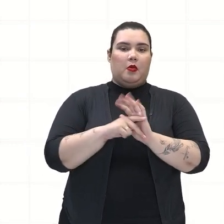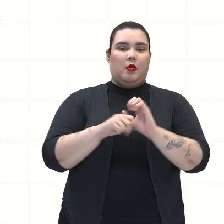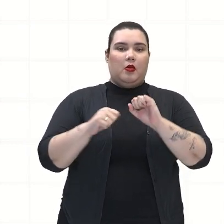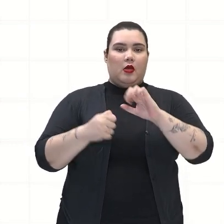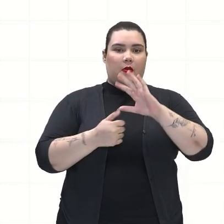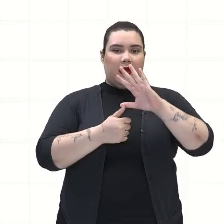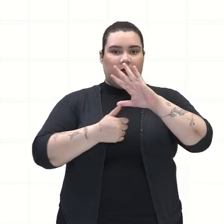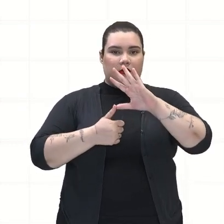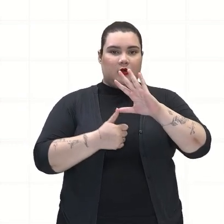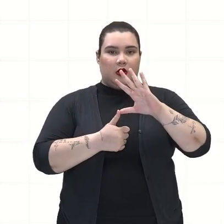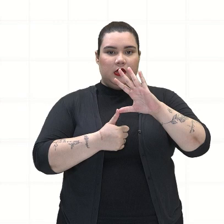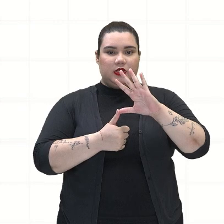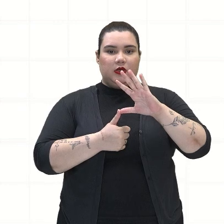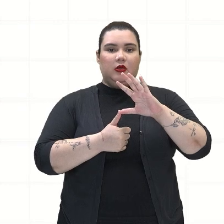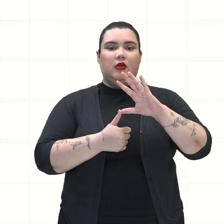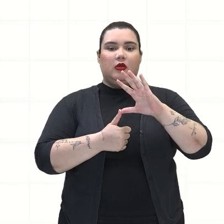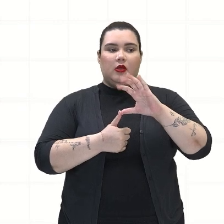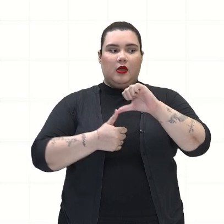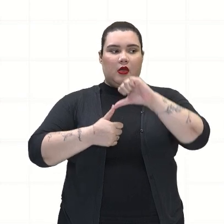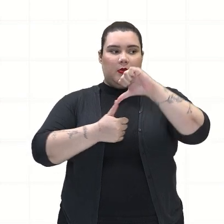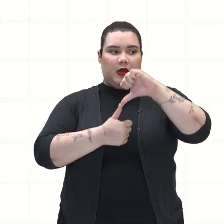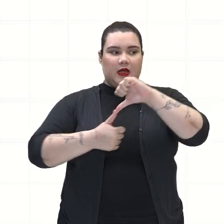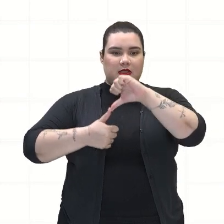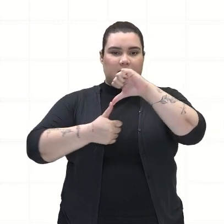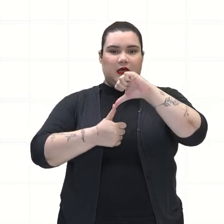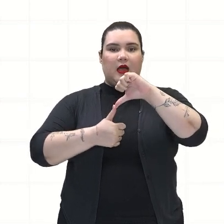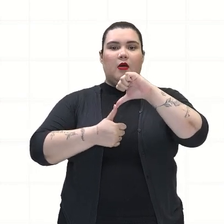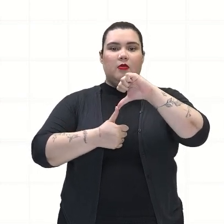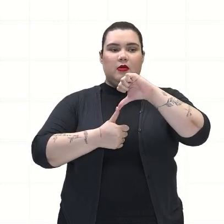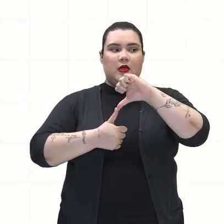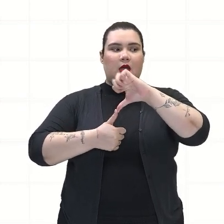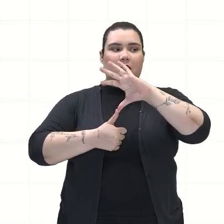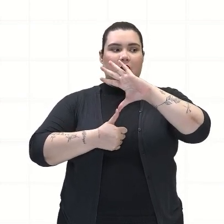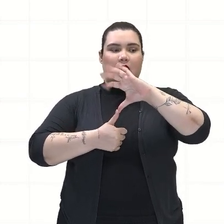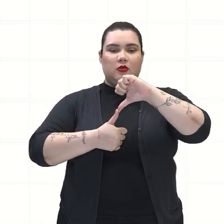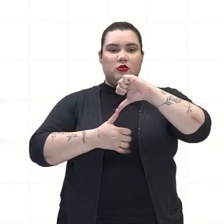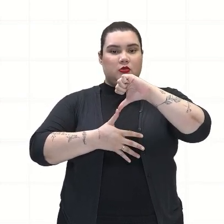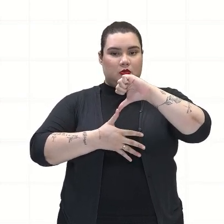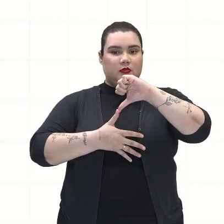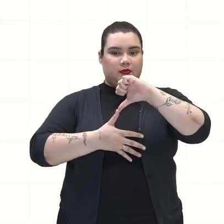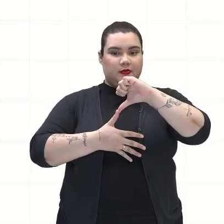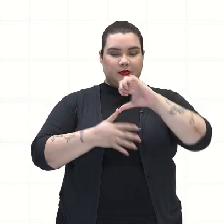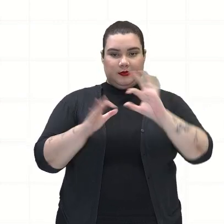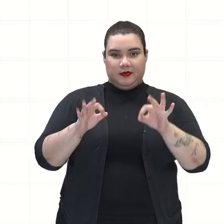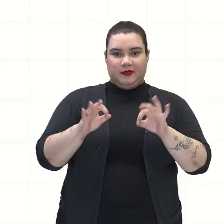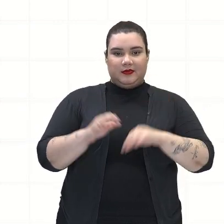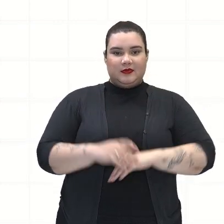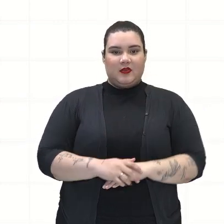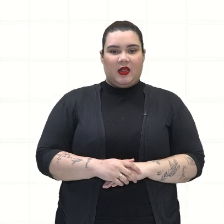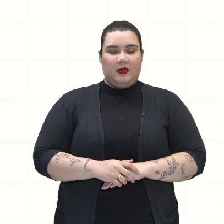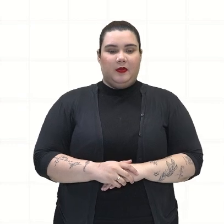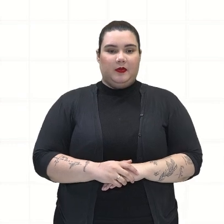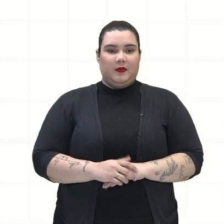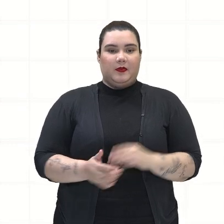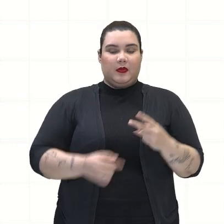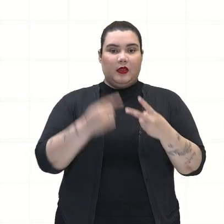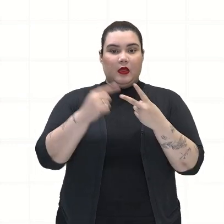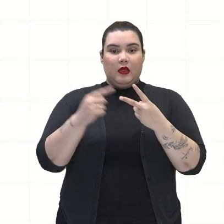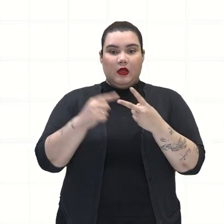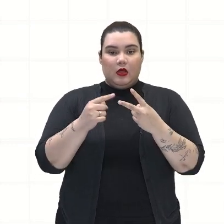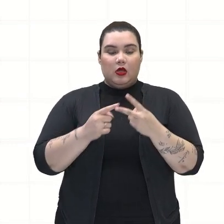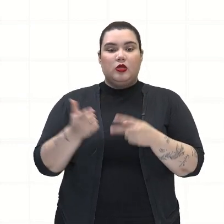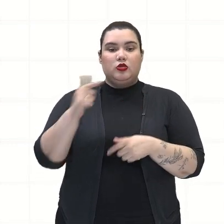ou América do Sul. A reafirmação da independência